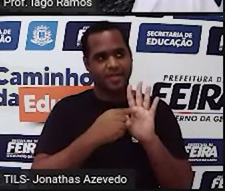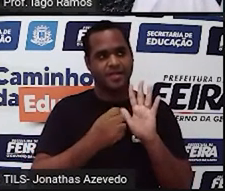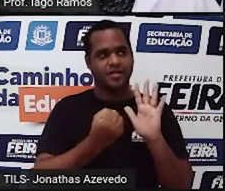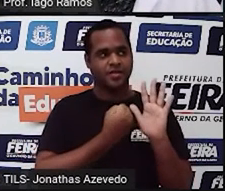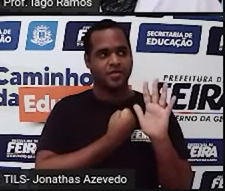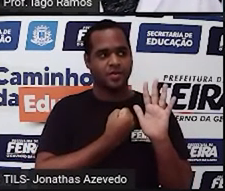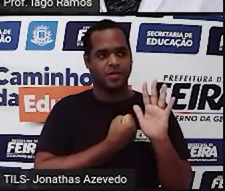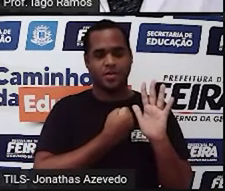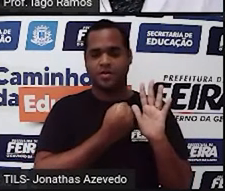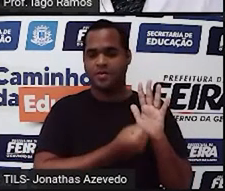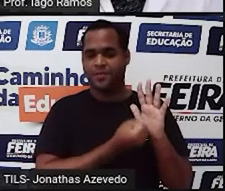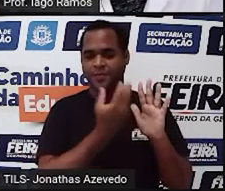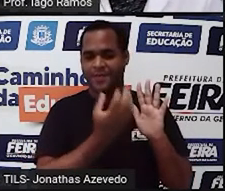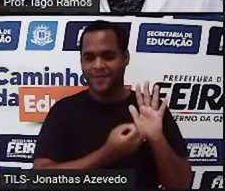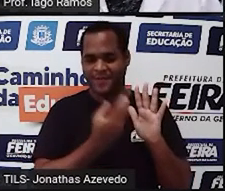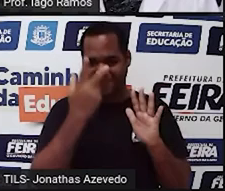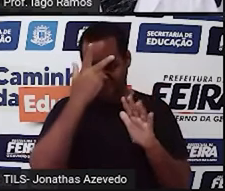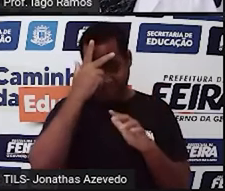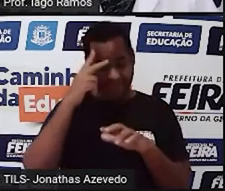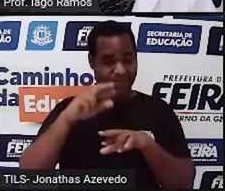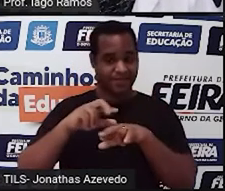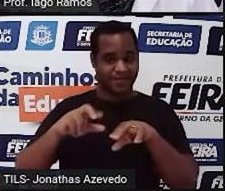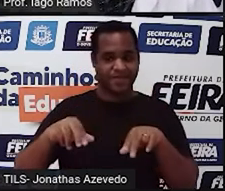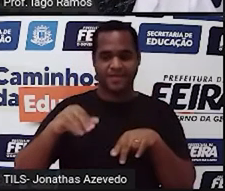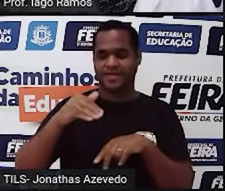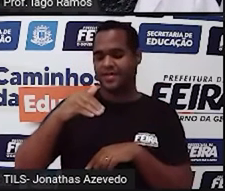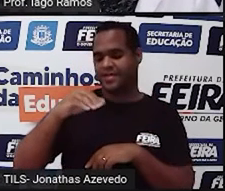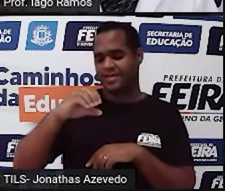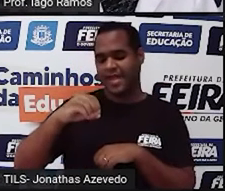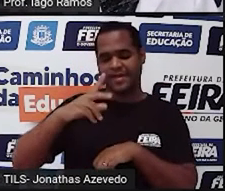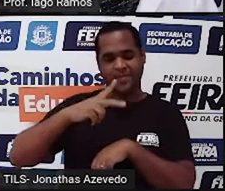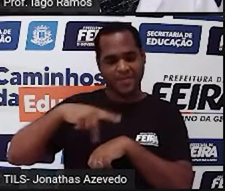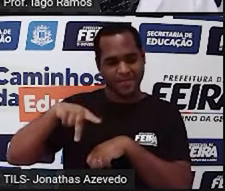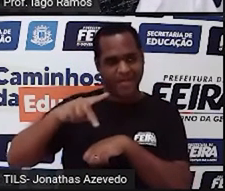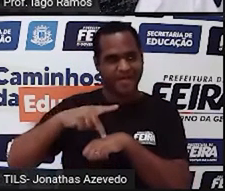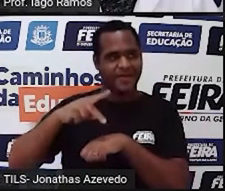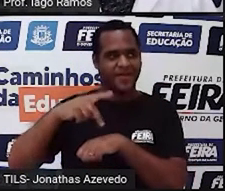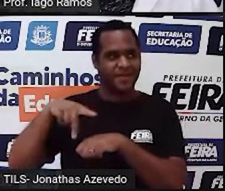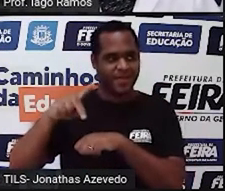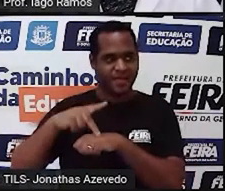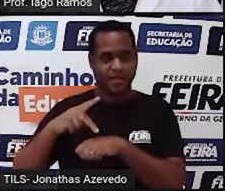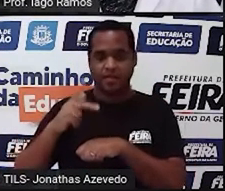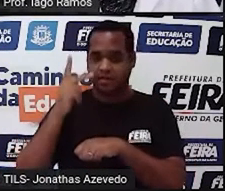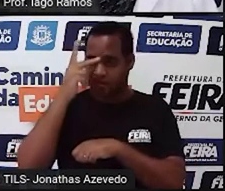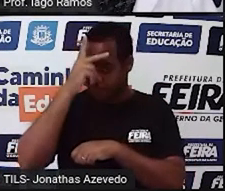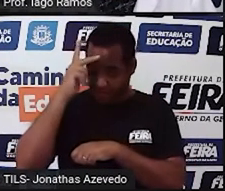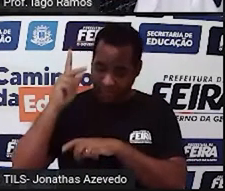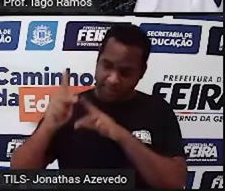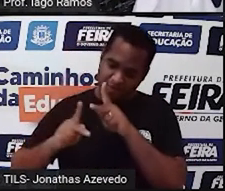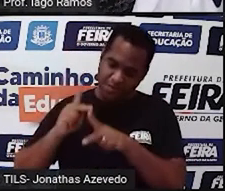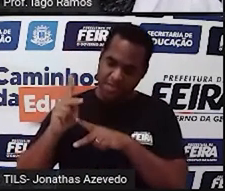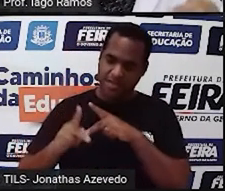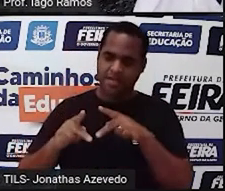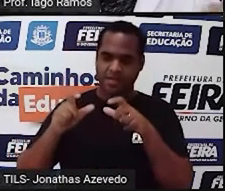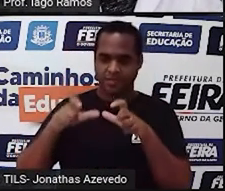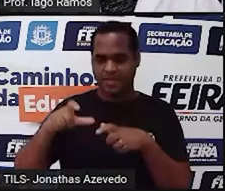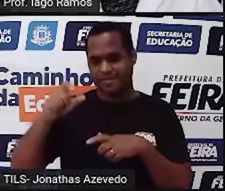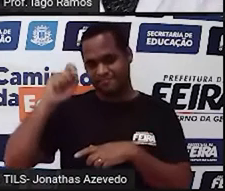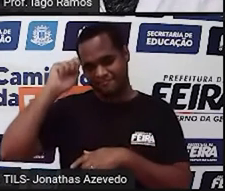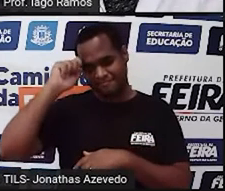aquela população de cada um daqueles 10 países mais populosos do continente africano